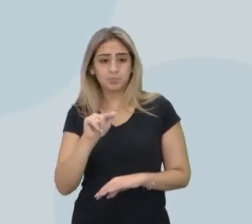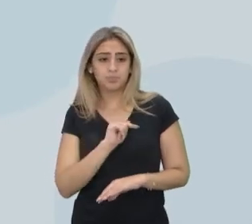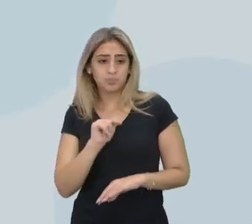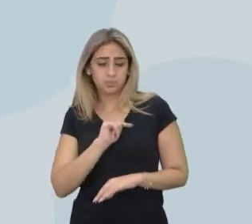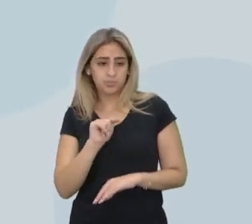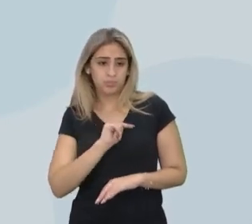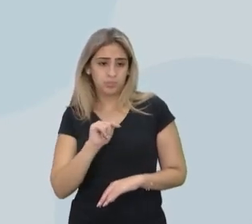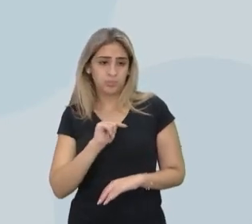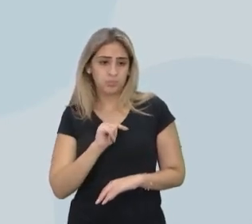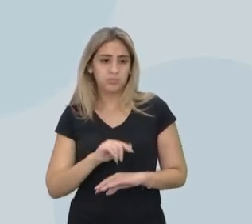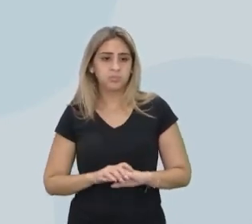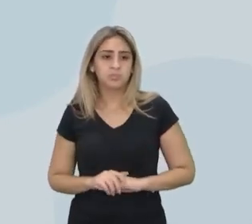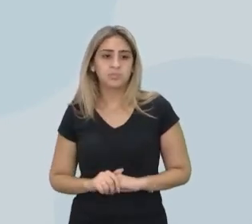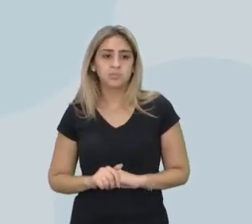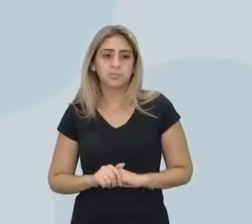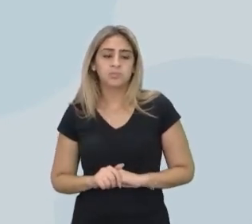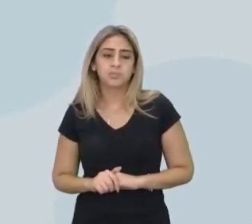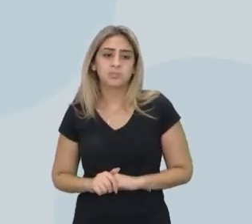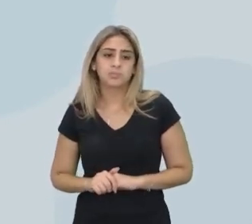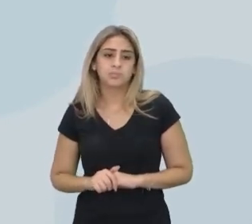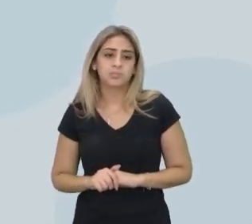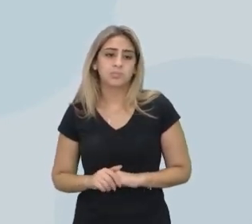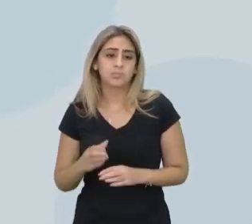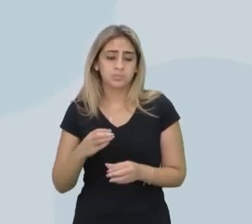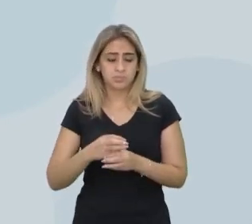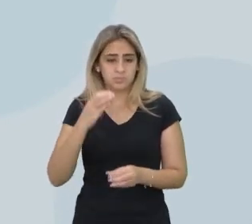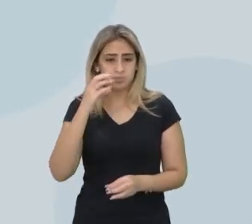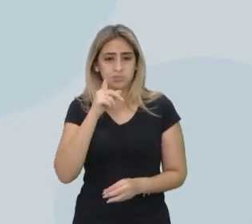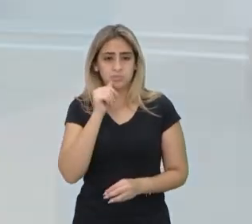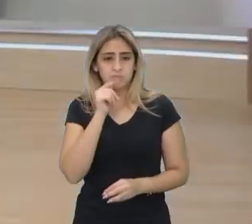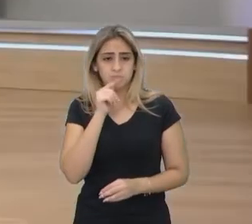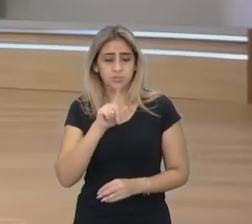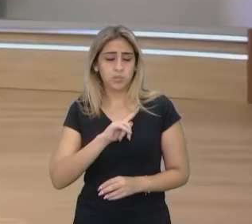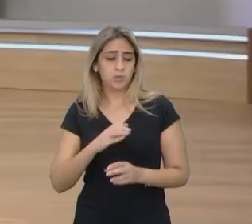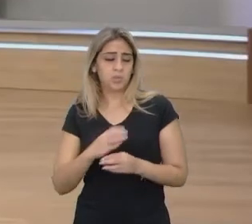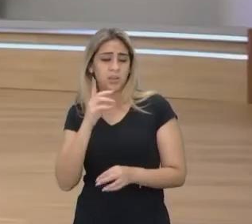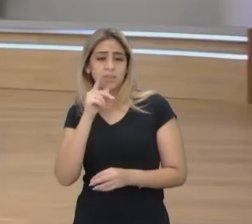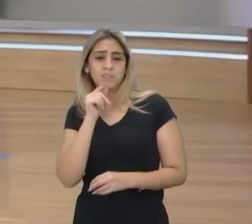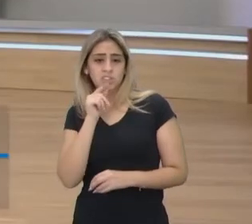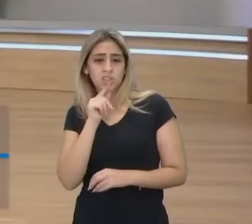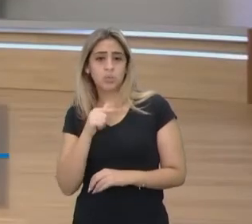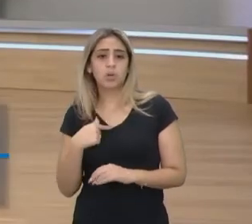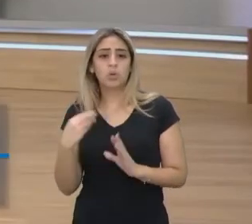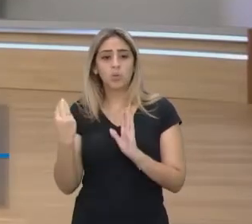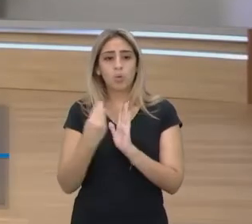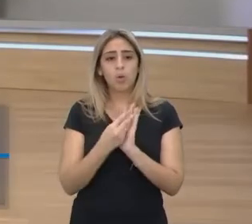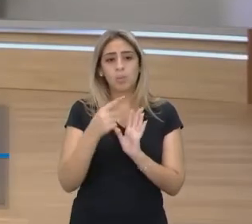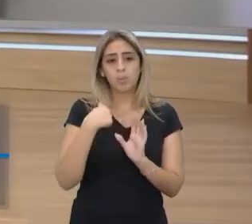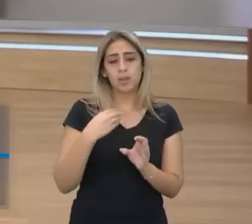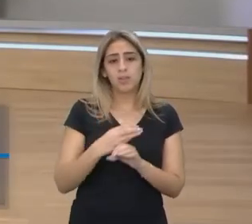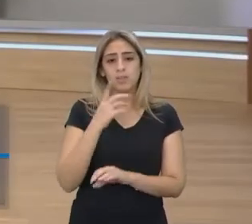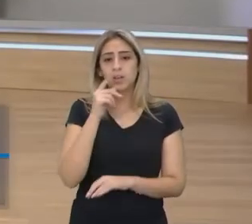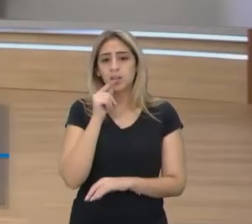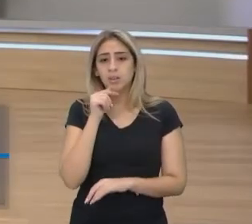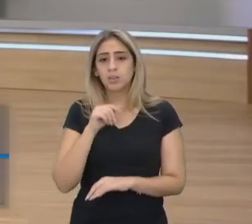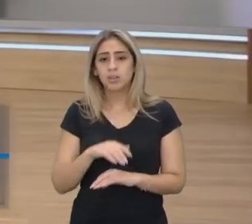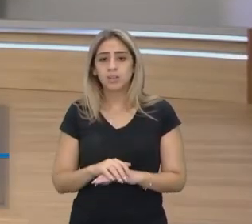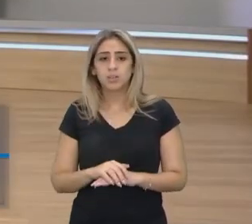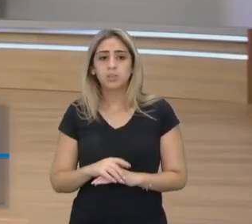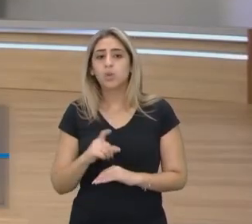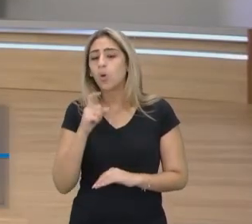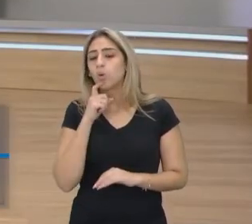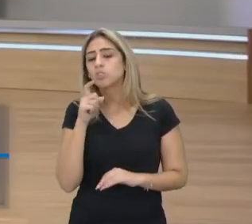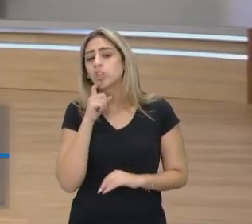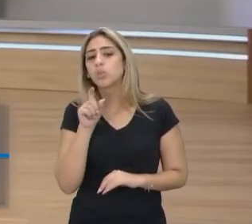tiver uma garrafa de água, certo? Eu tenho uma garrafa de água, eu coloco essa minha garrafa de água no